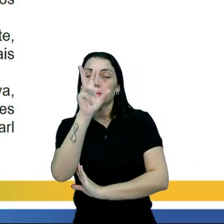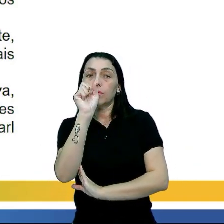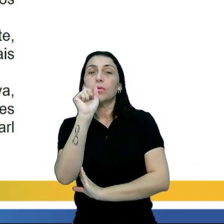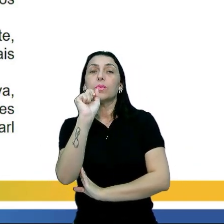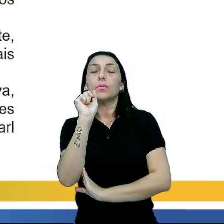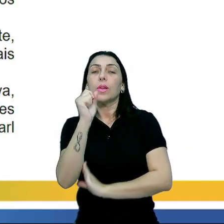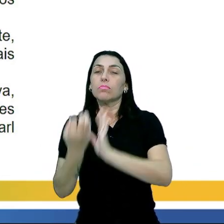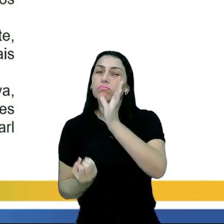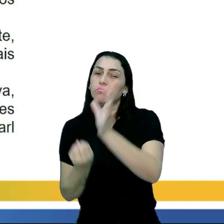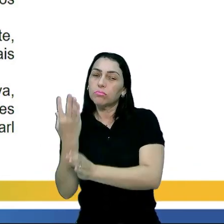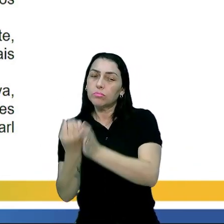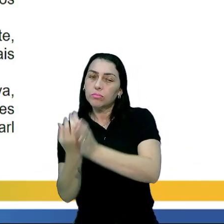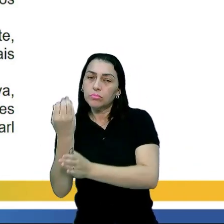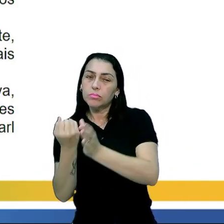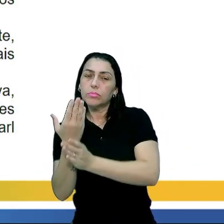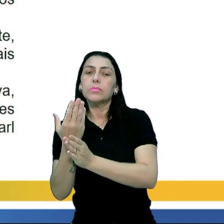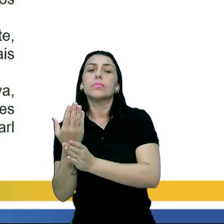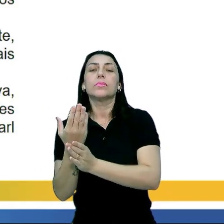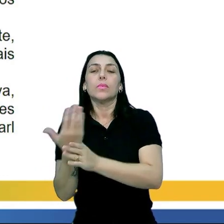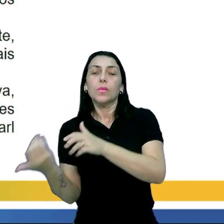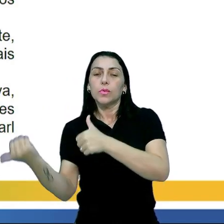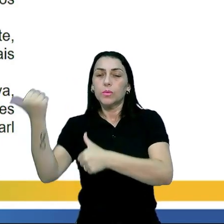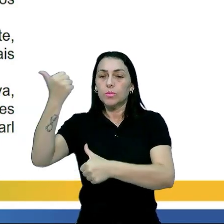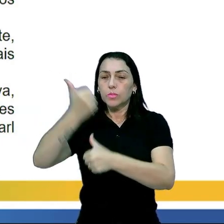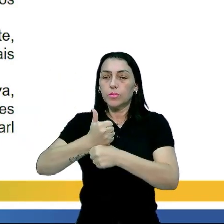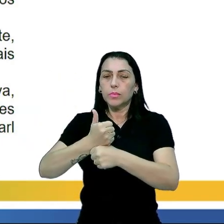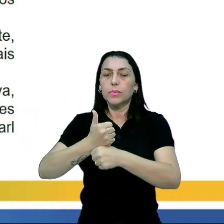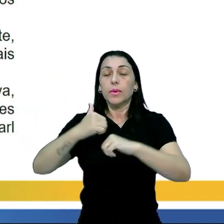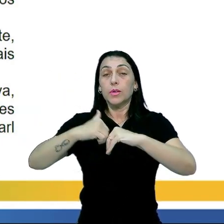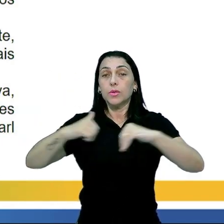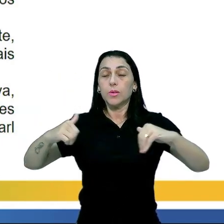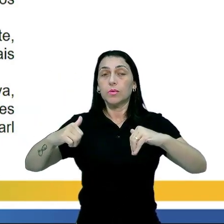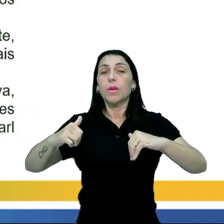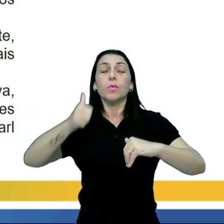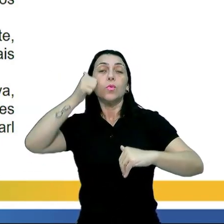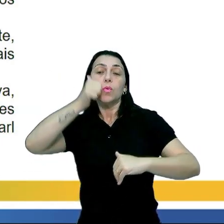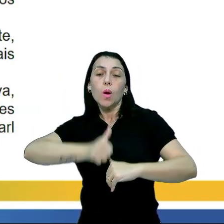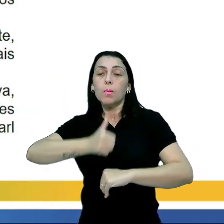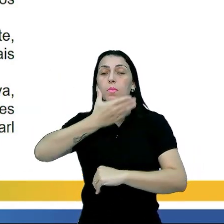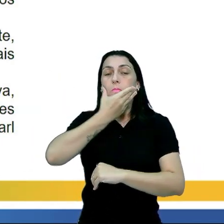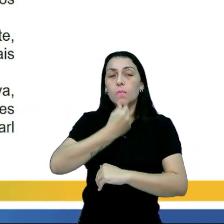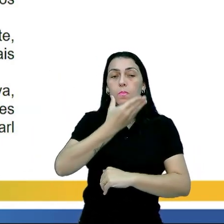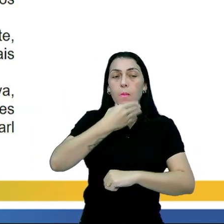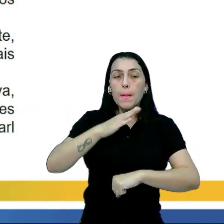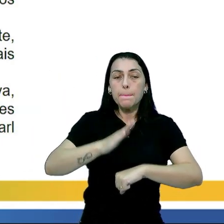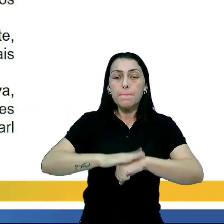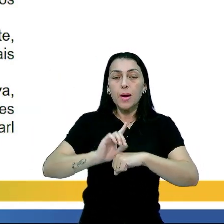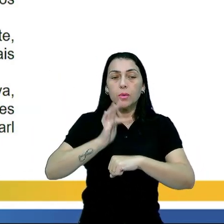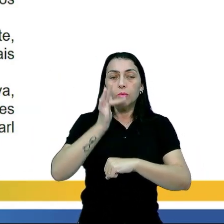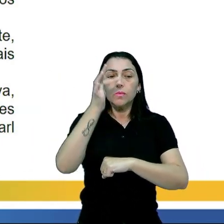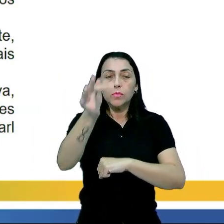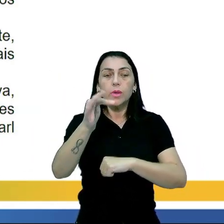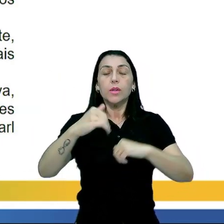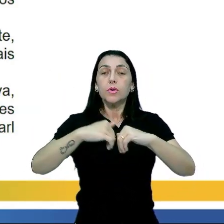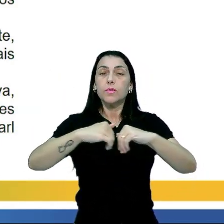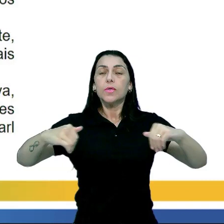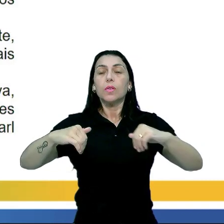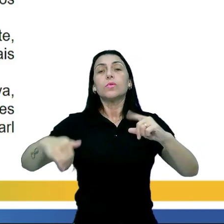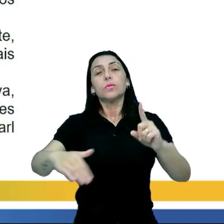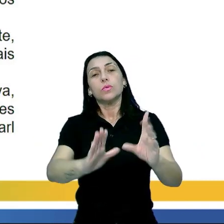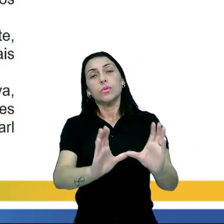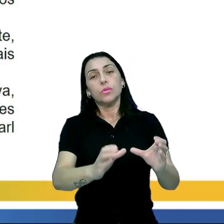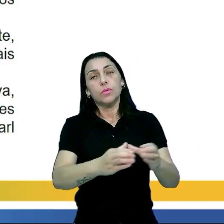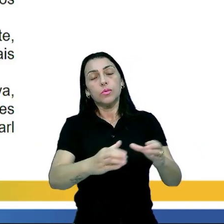das forças produtivas, ela foi substituída pela divisão sexual e, mais adiante, pela